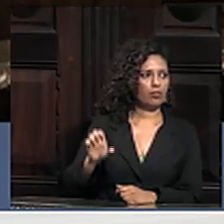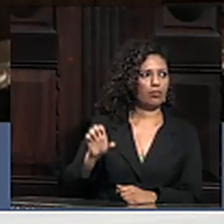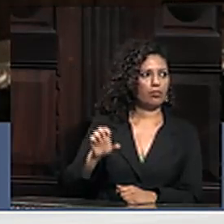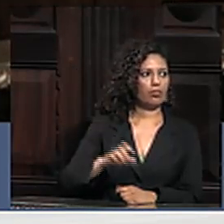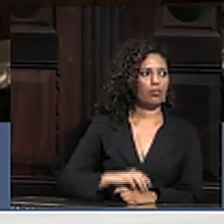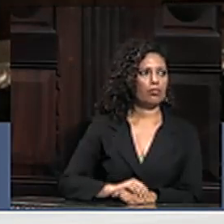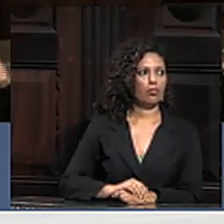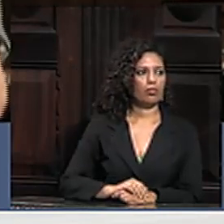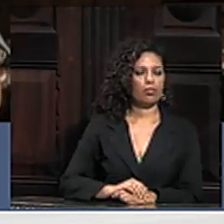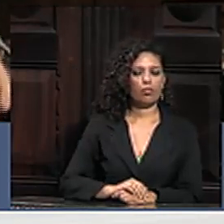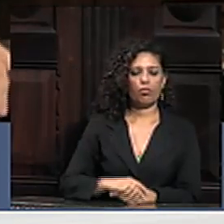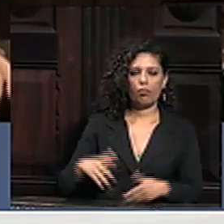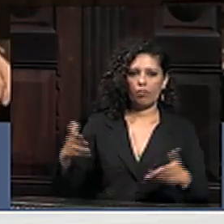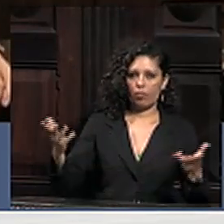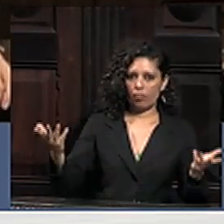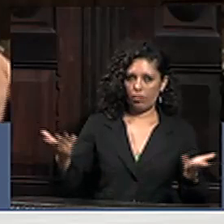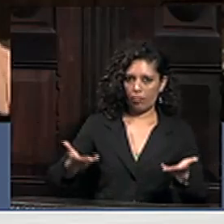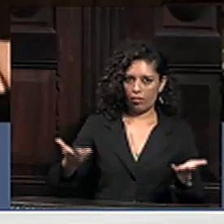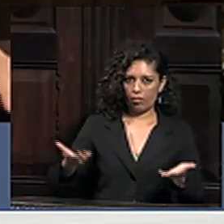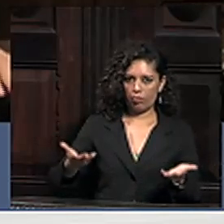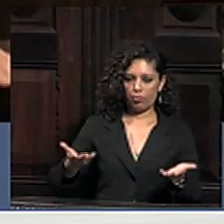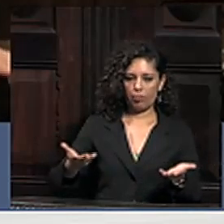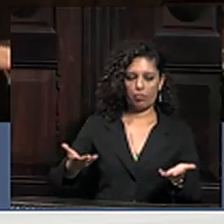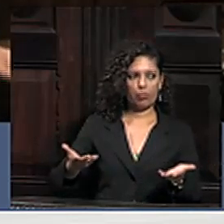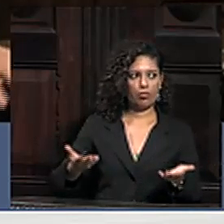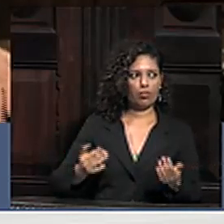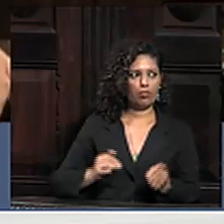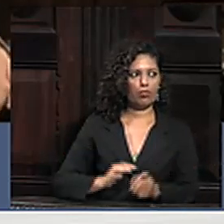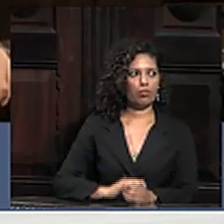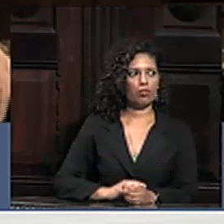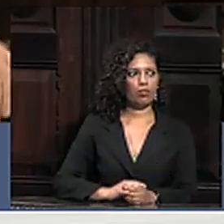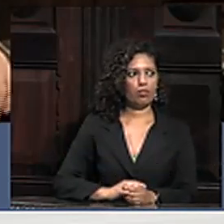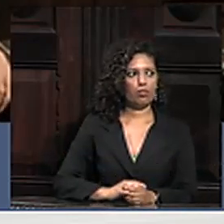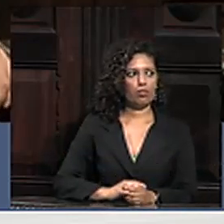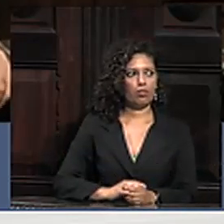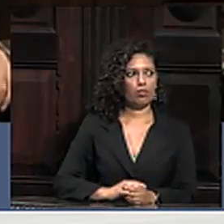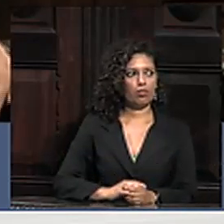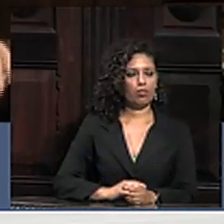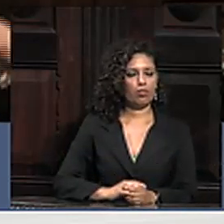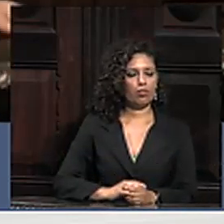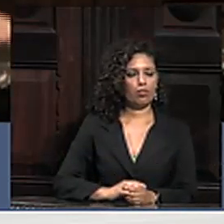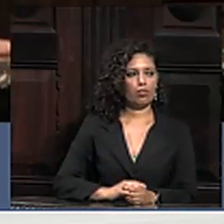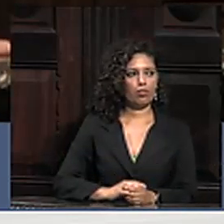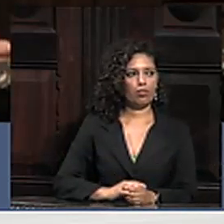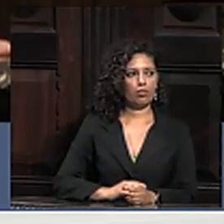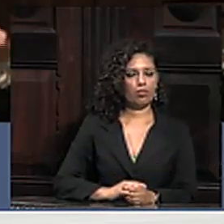nos tempos atuais, o nome, deputado,